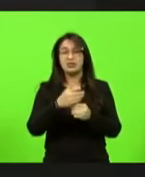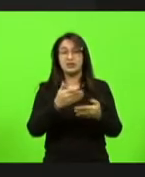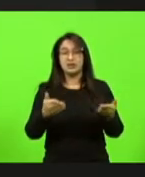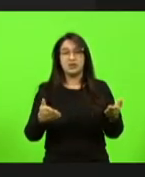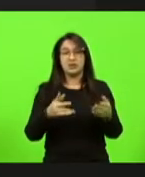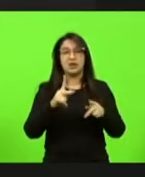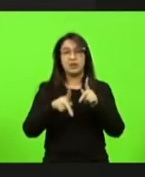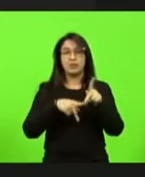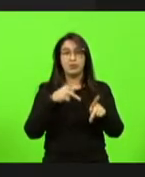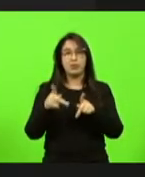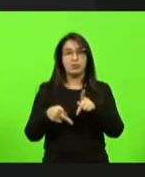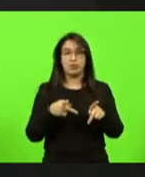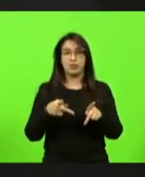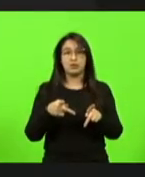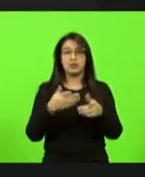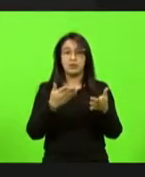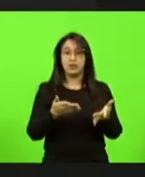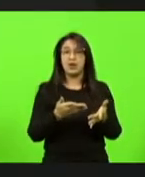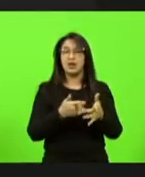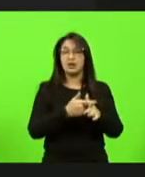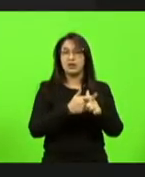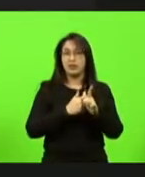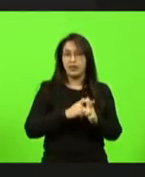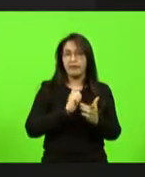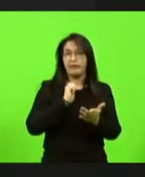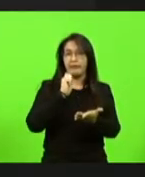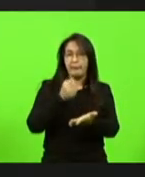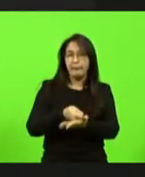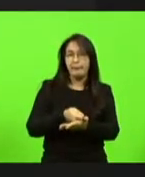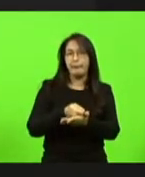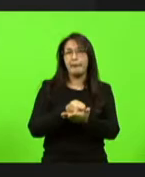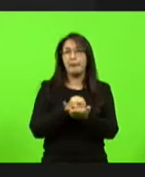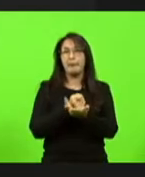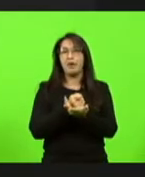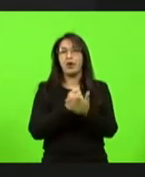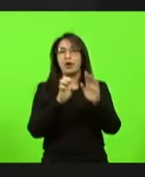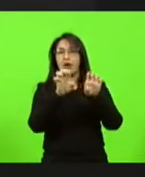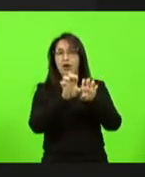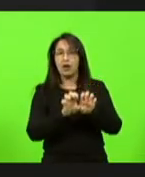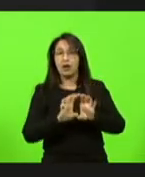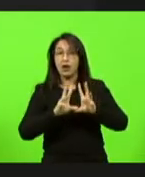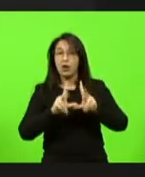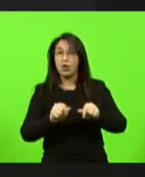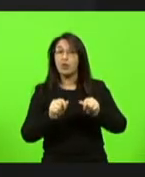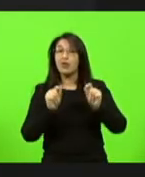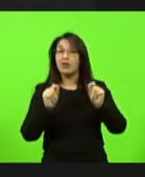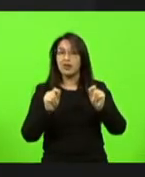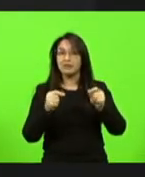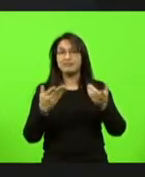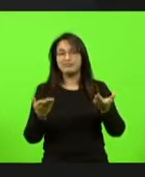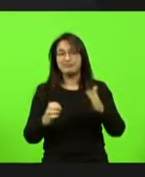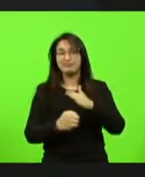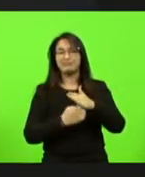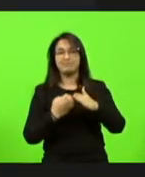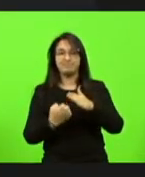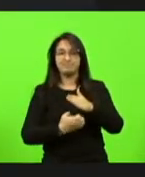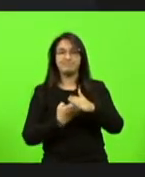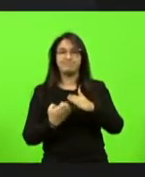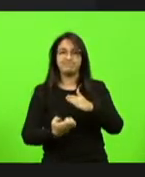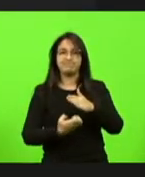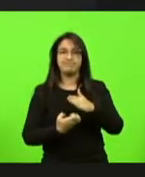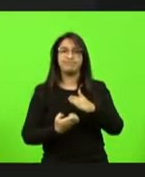seus débitos. Quem paga toda essa estrutura? Toda essa estrutura são quem? Os empresários,